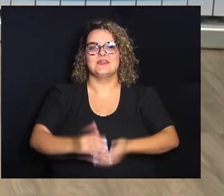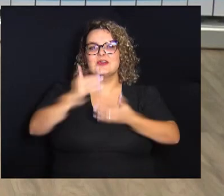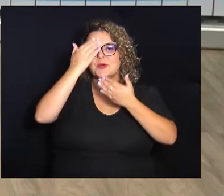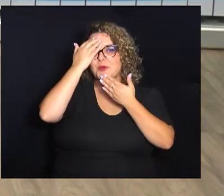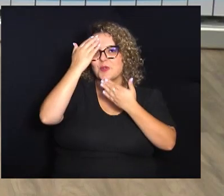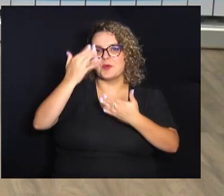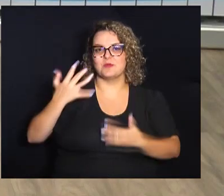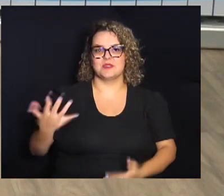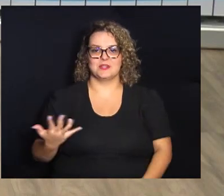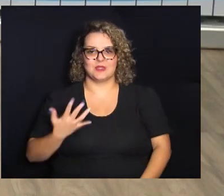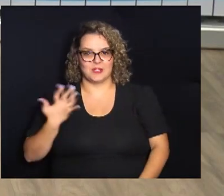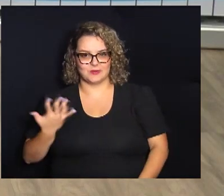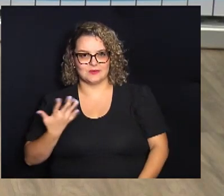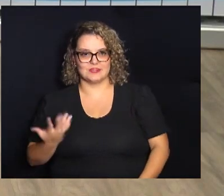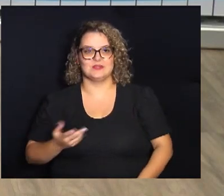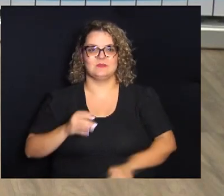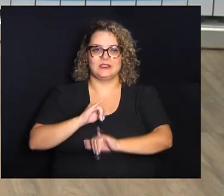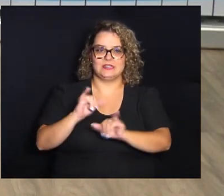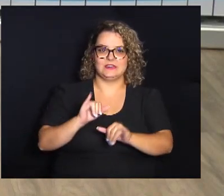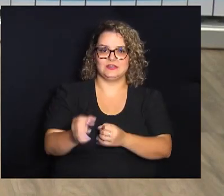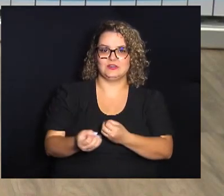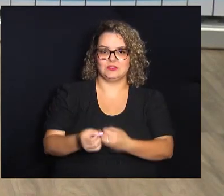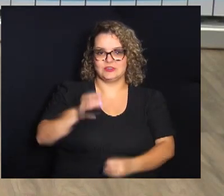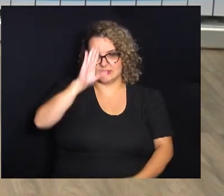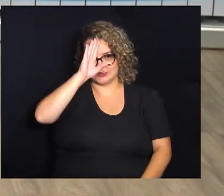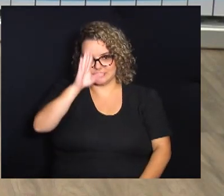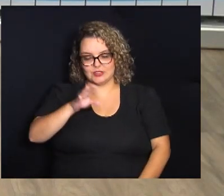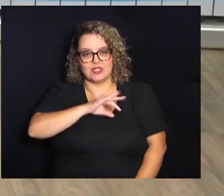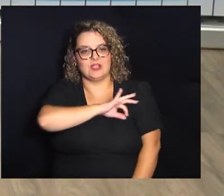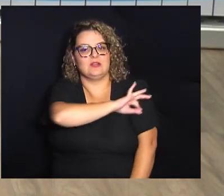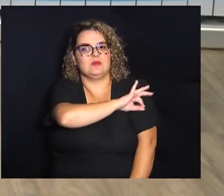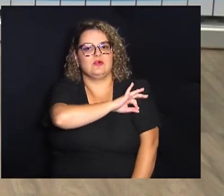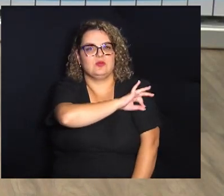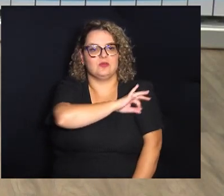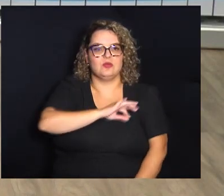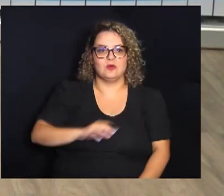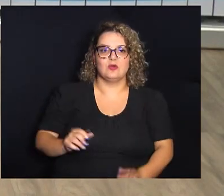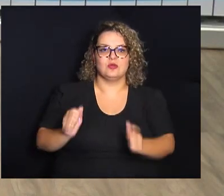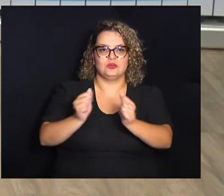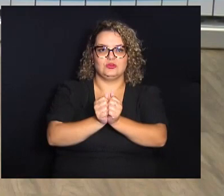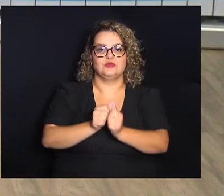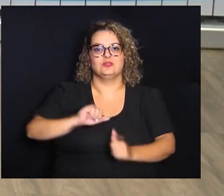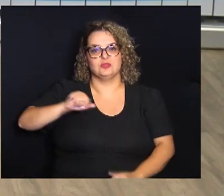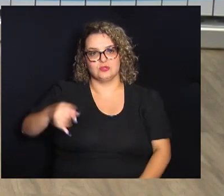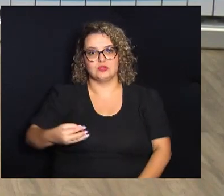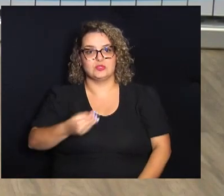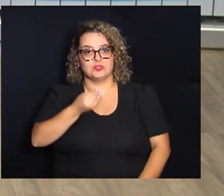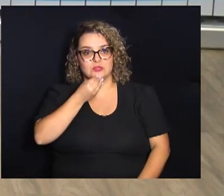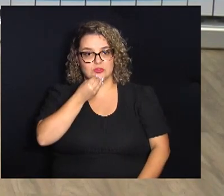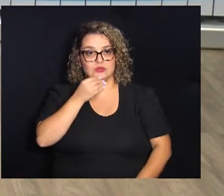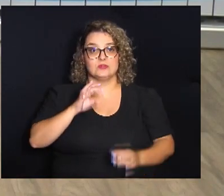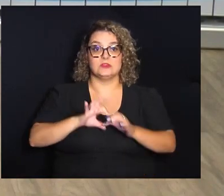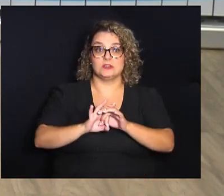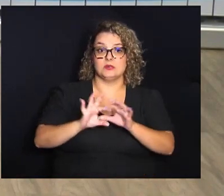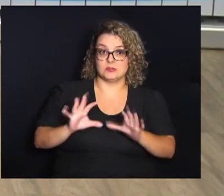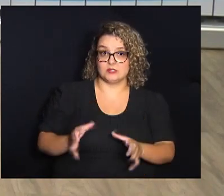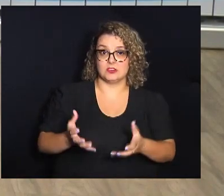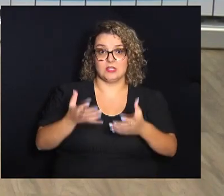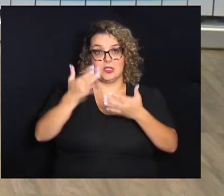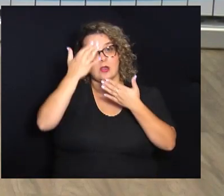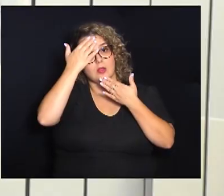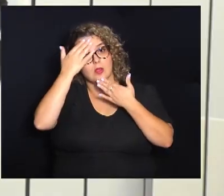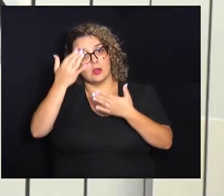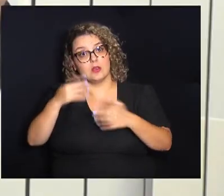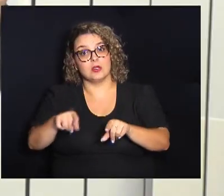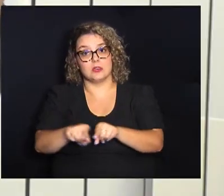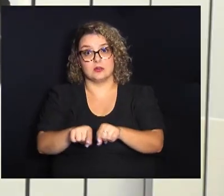Luana Galiza, pelas informações diretamente da Prefeitura com as oportunidades que estão disponíveis. Quero agradecer também